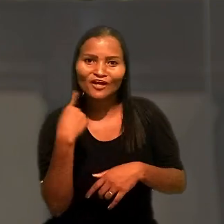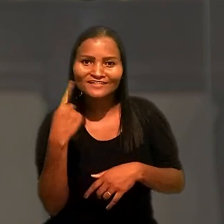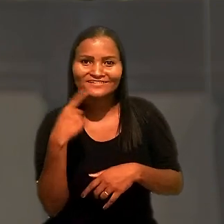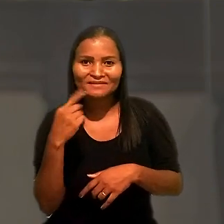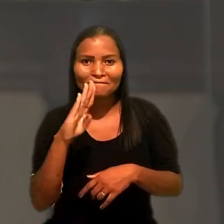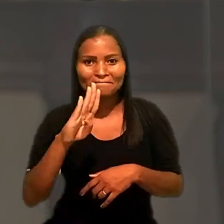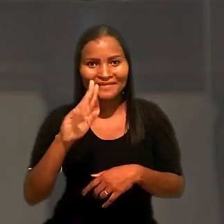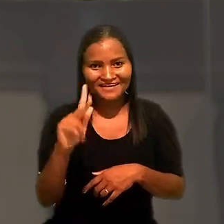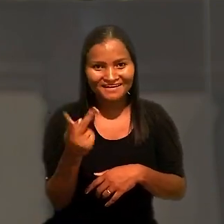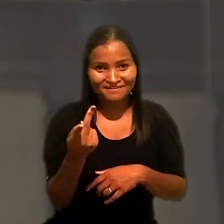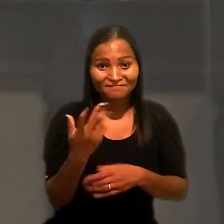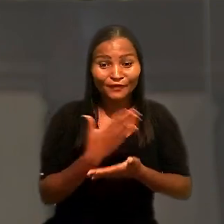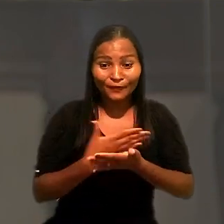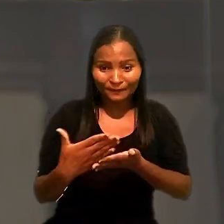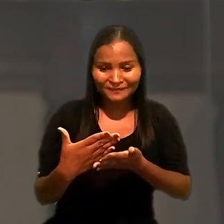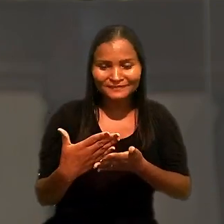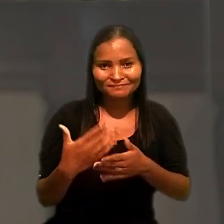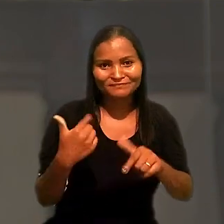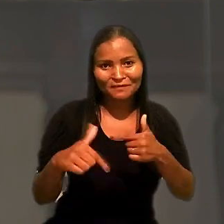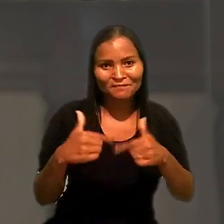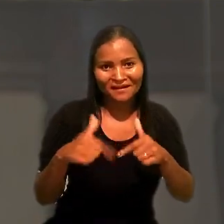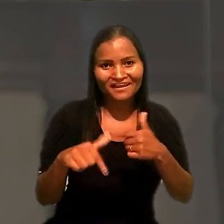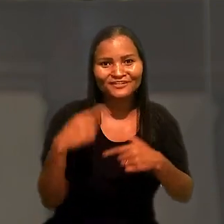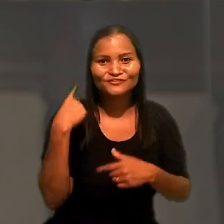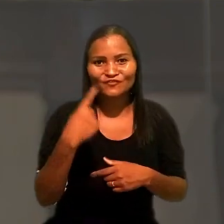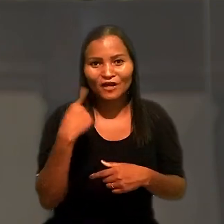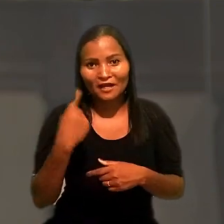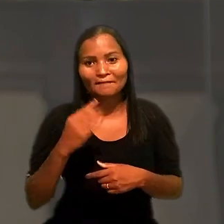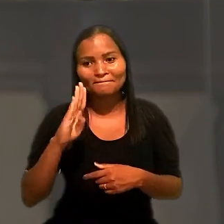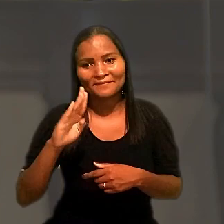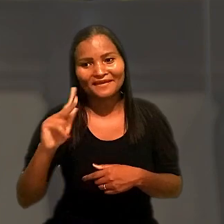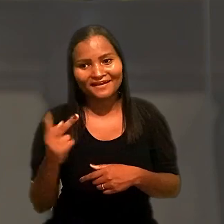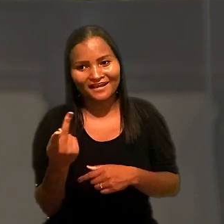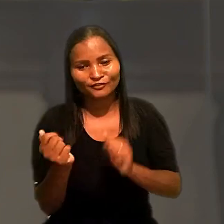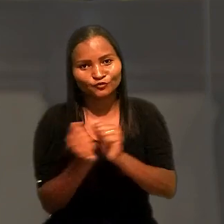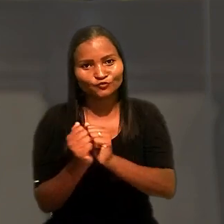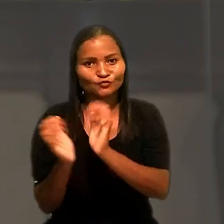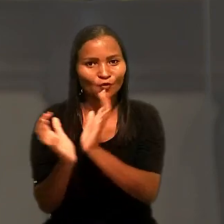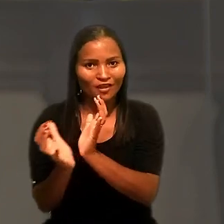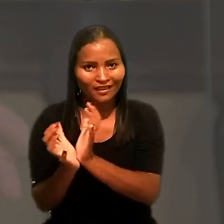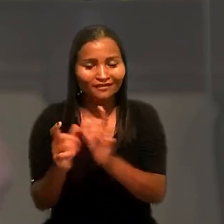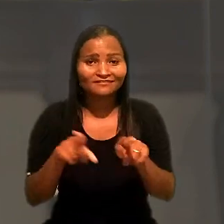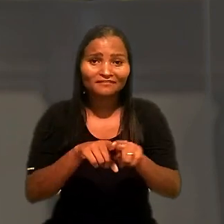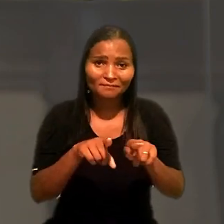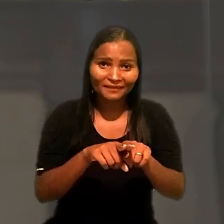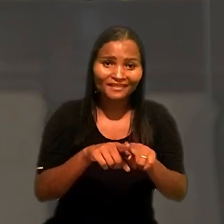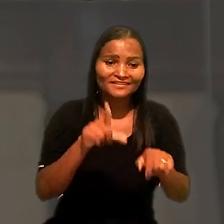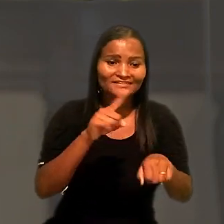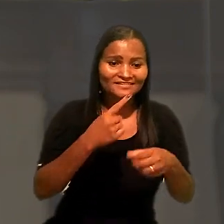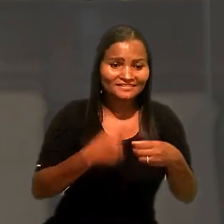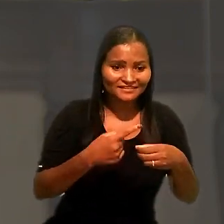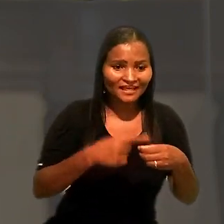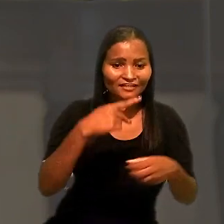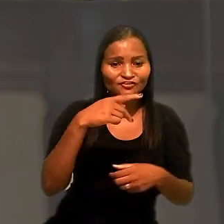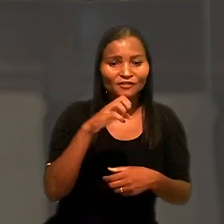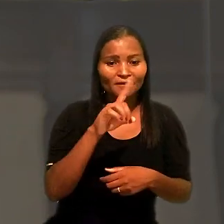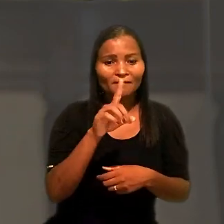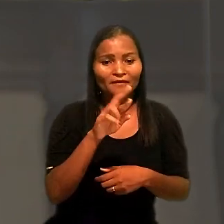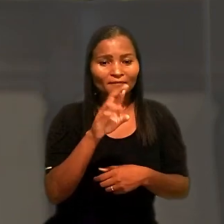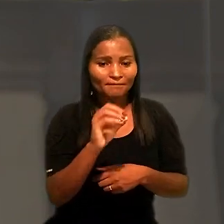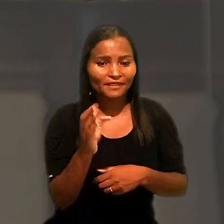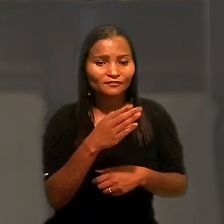Belo Horizonte. E aí começamos a advogar em Belo Horizonte, com alguns colegas, e em Pedro Leopoldo. E assim